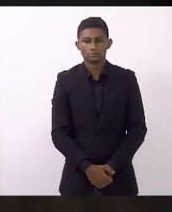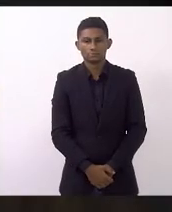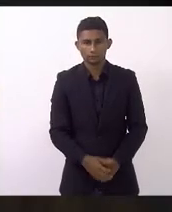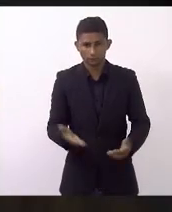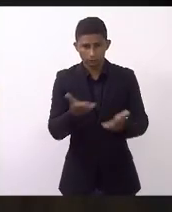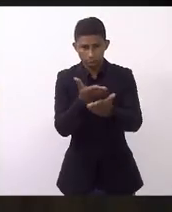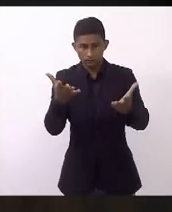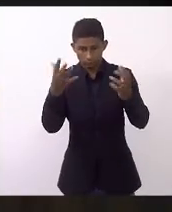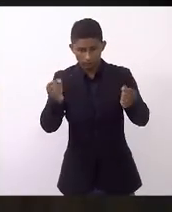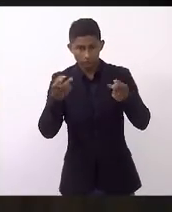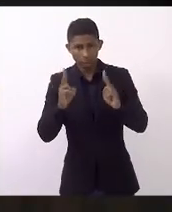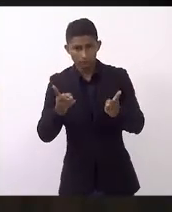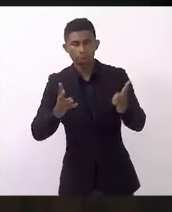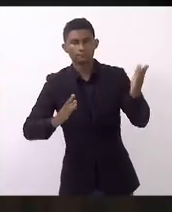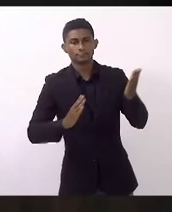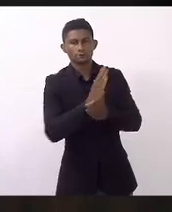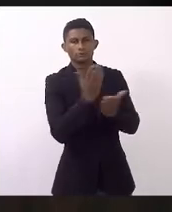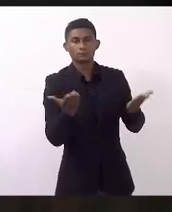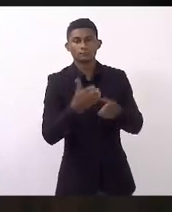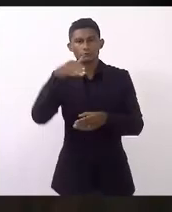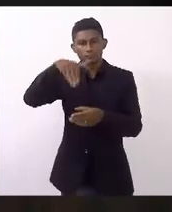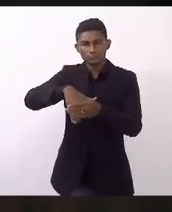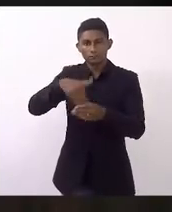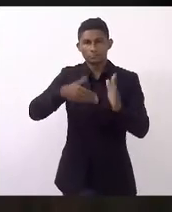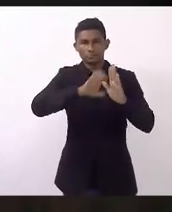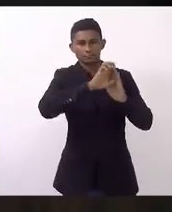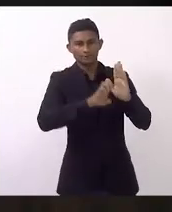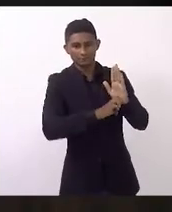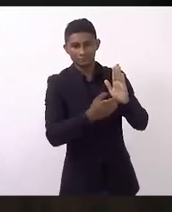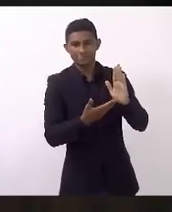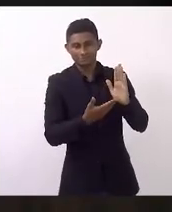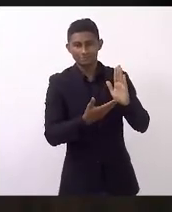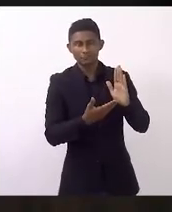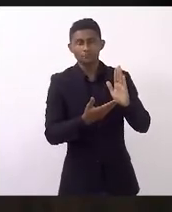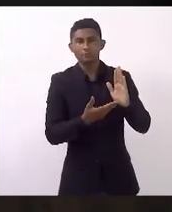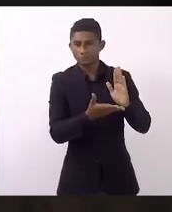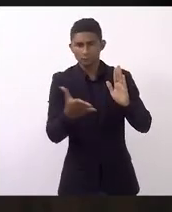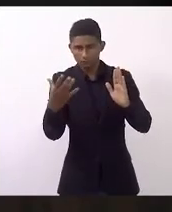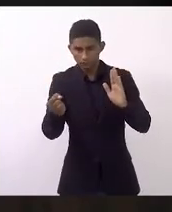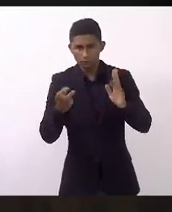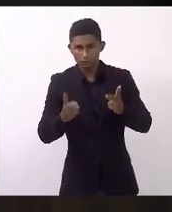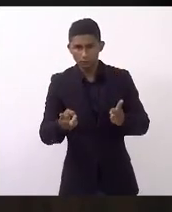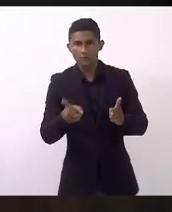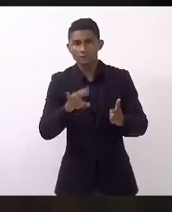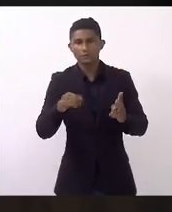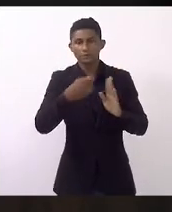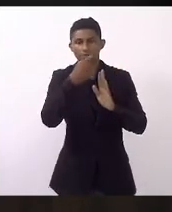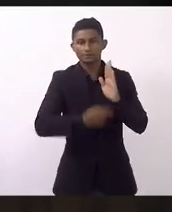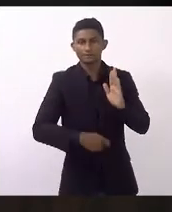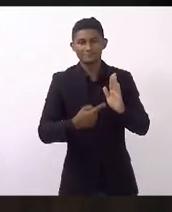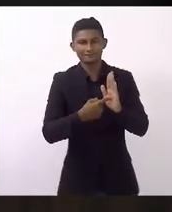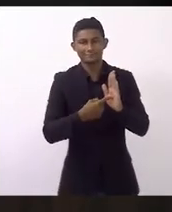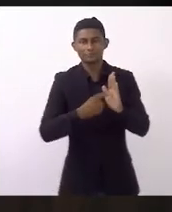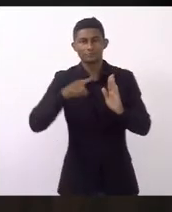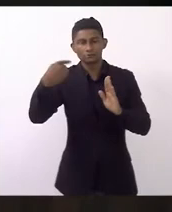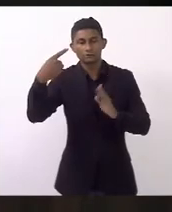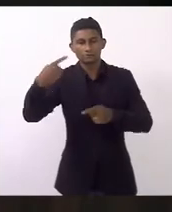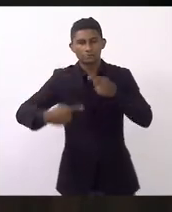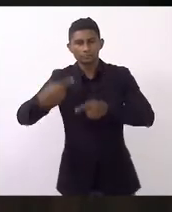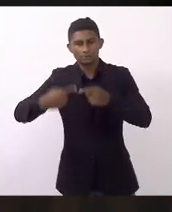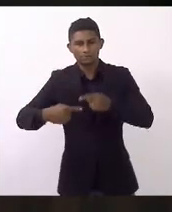Senhores que aprovam, eles estão aprovados. Em votação, projeto assim emendado. Senhores que aprovam, eles estão aprovados. Vai a redação do vencido. Para a segunda discussão. Projeto